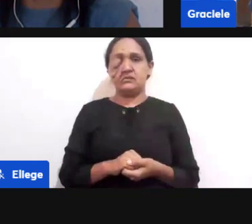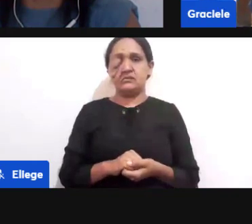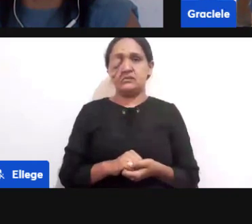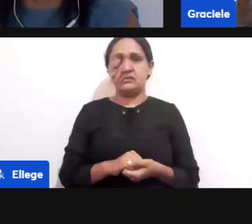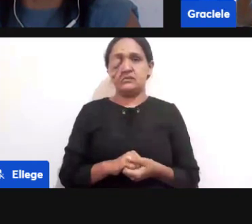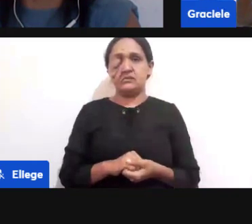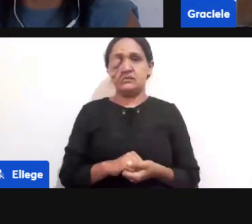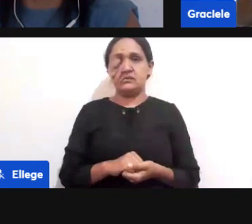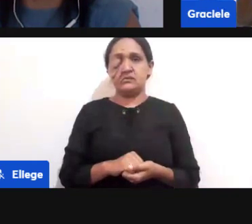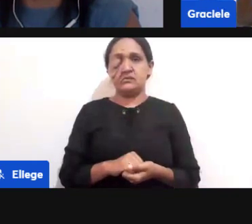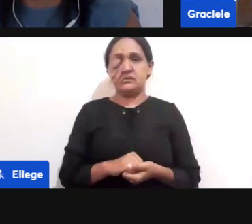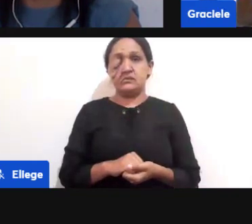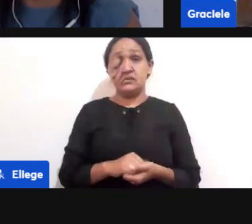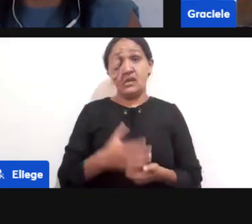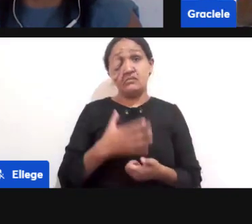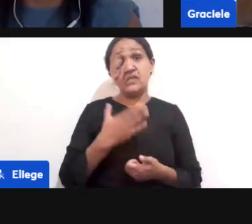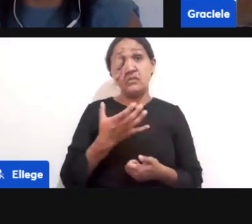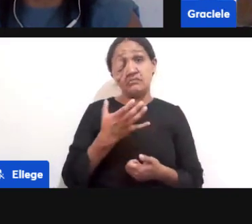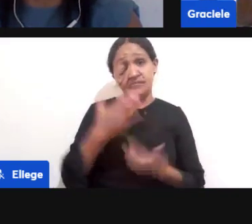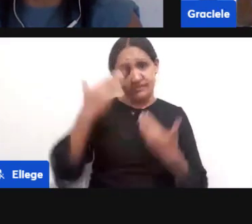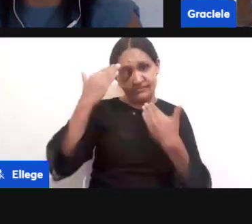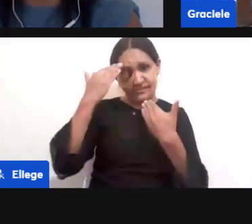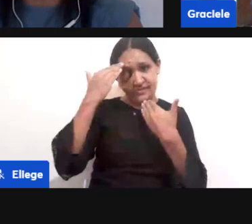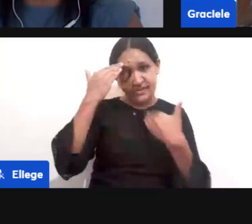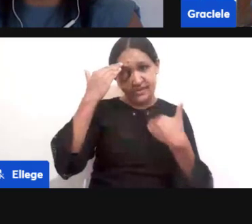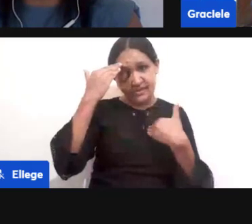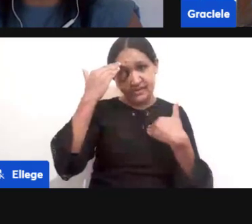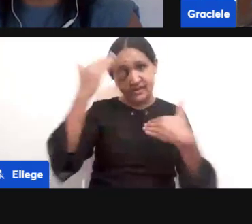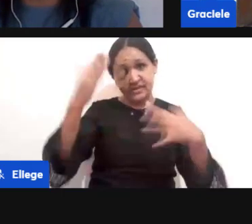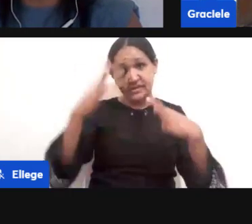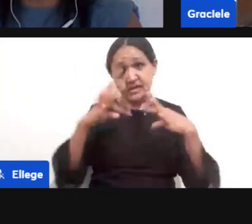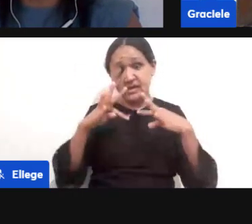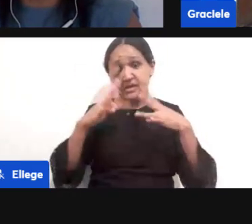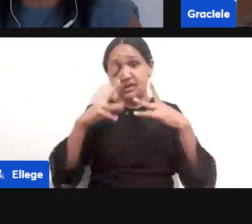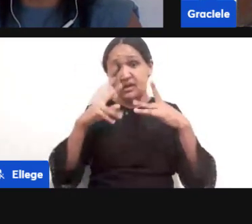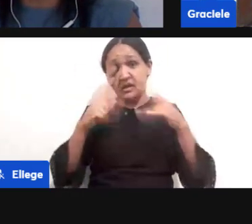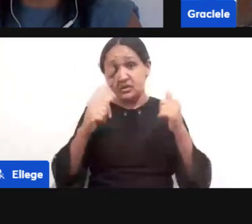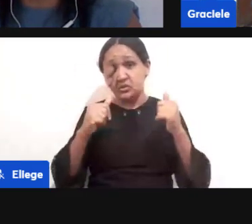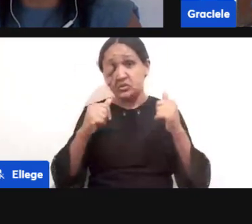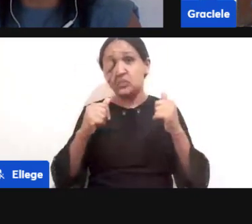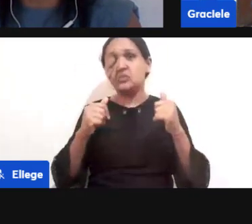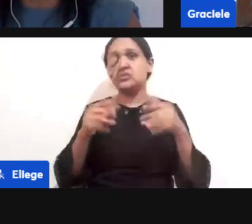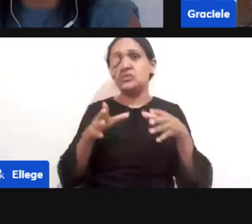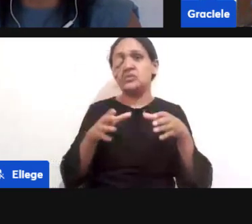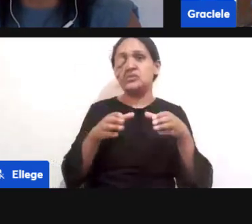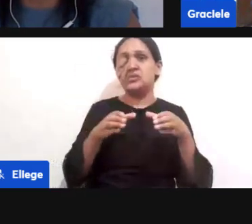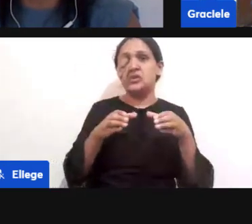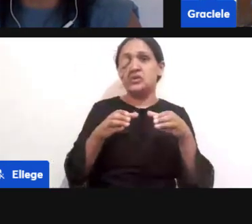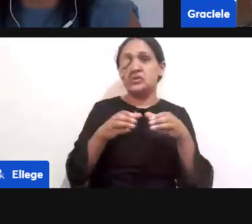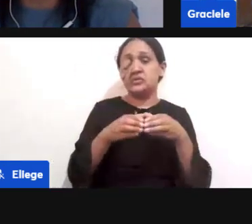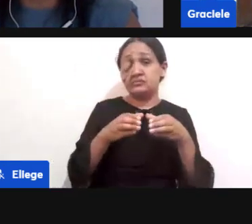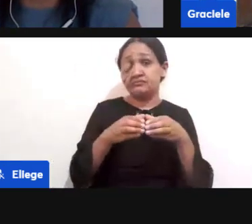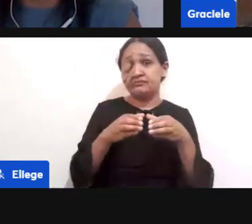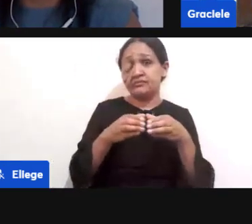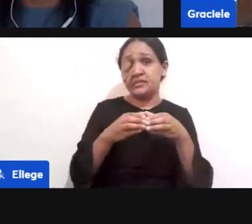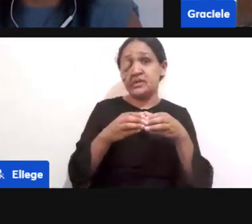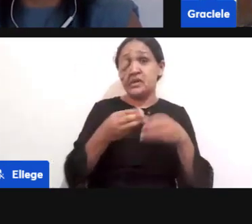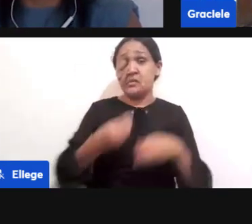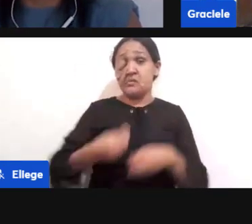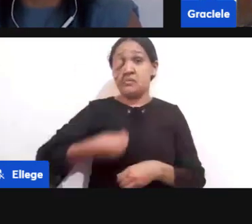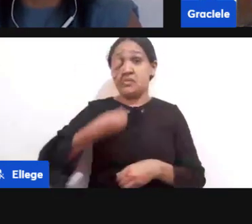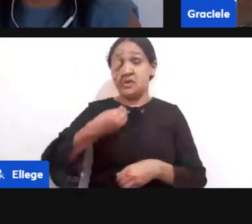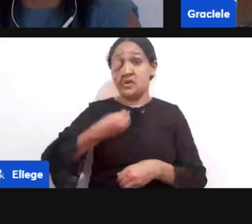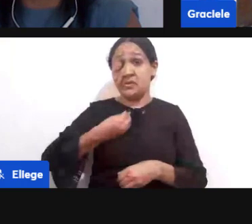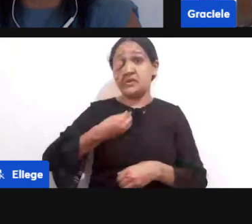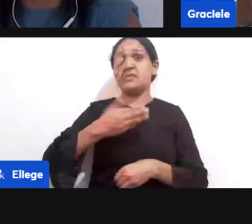Quero agradecer, né, a todos os colegas que participaram conosco dessa formação, a nossas colegas